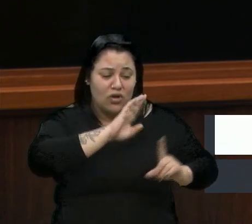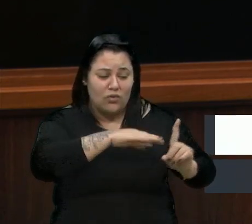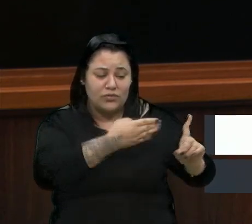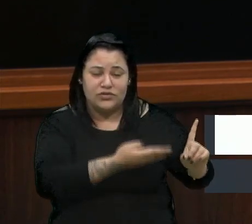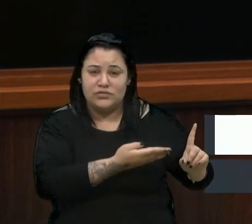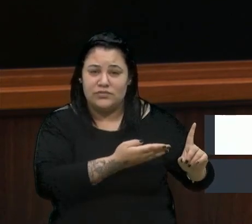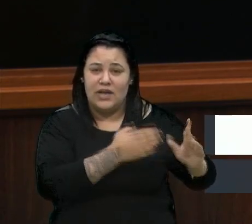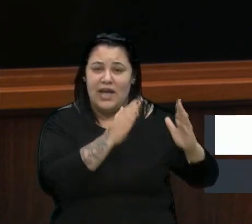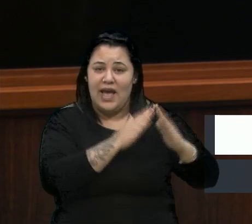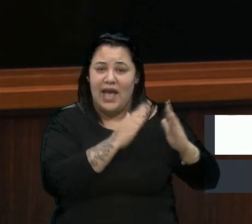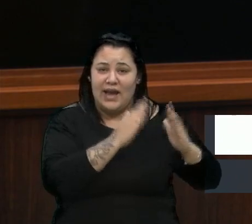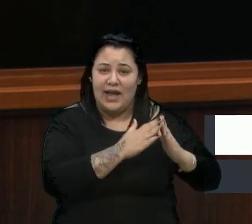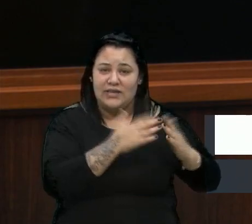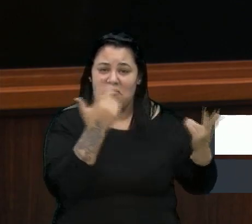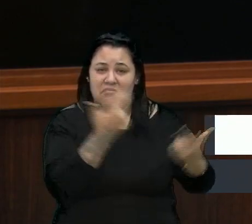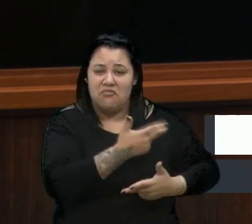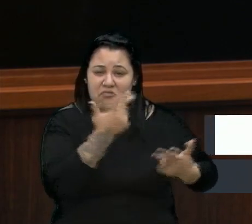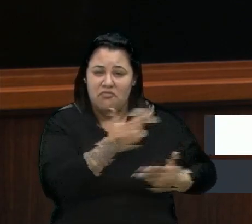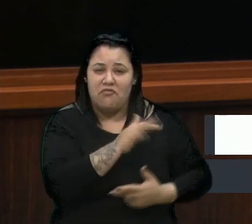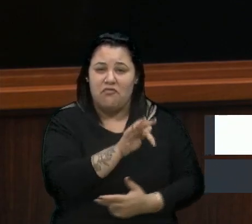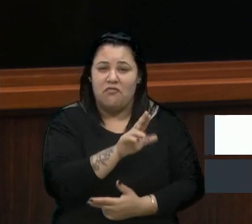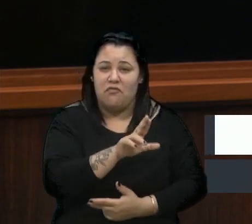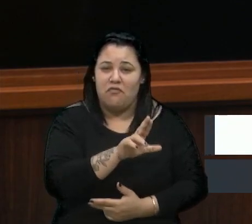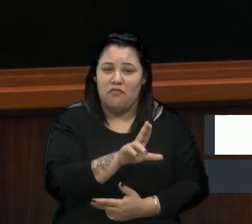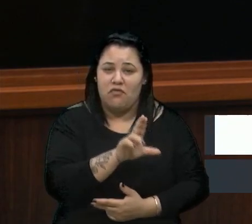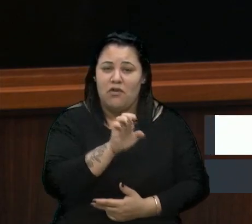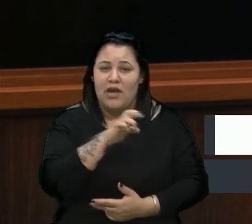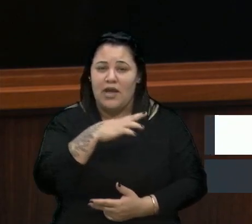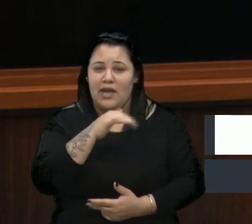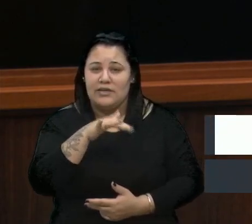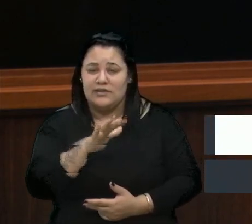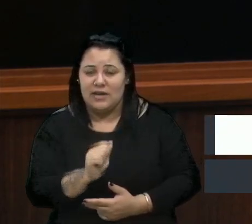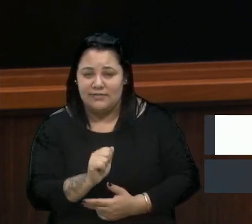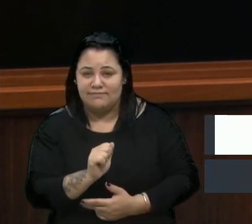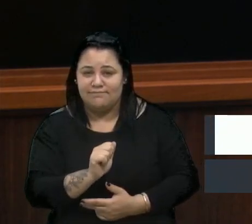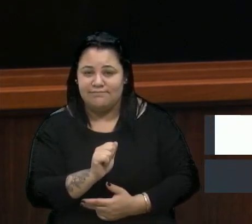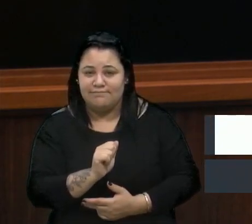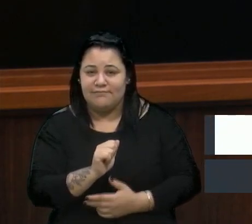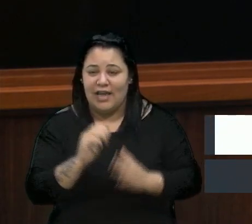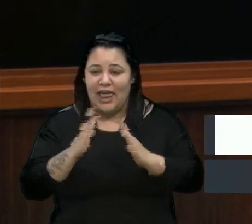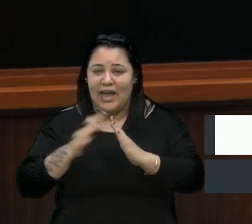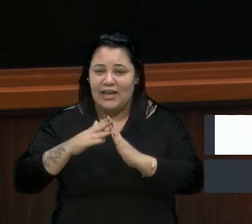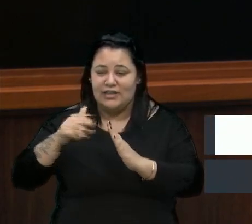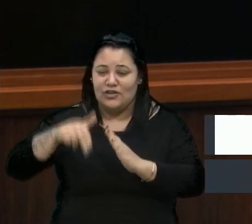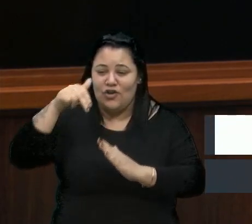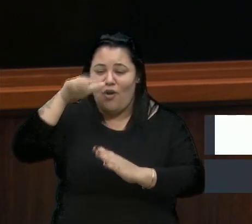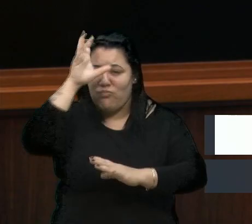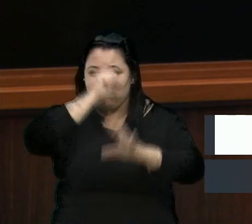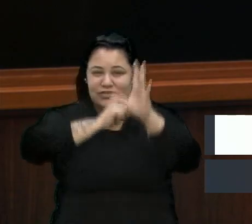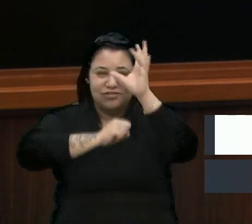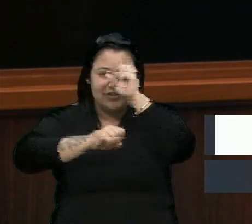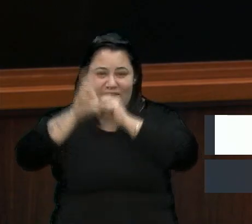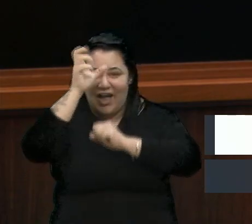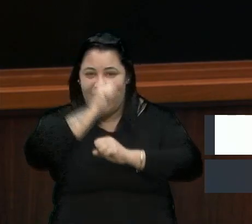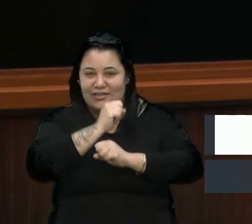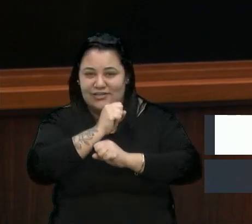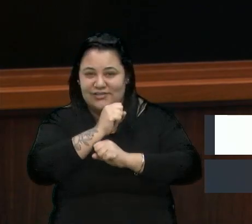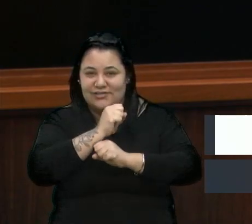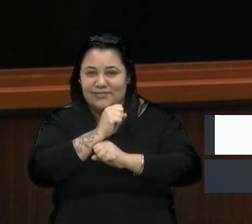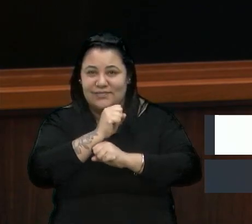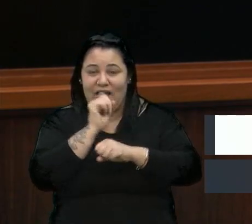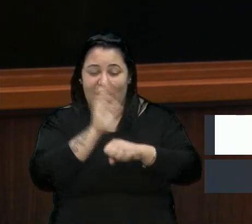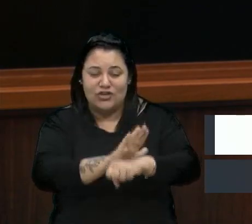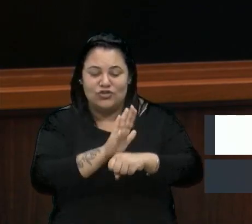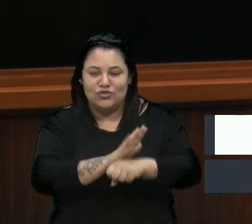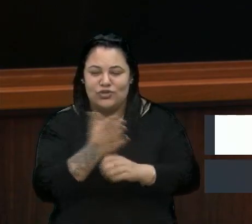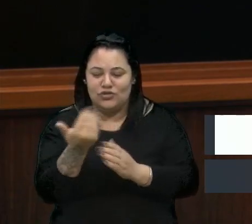Fluência. Aquela casa, lá na Zona Norte, as aprendizagens tiram adolescentes que